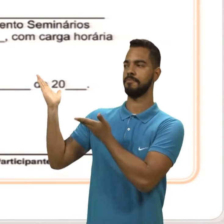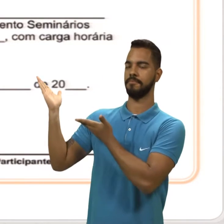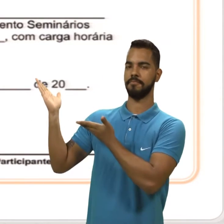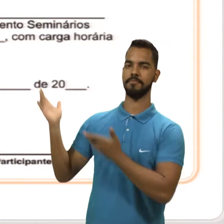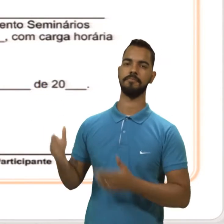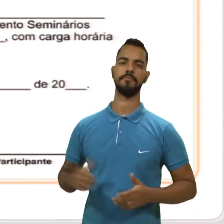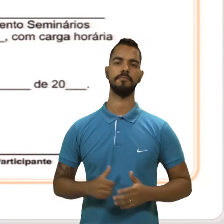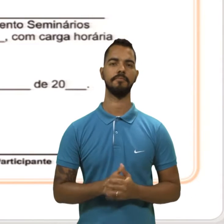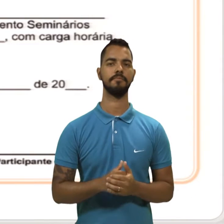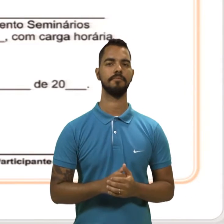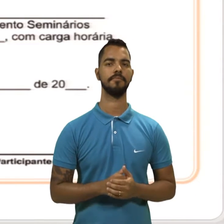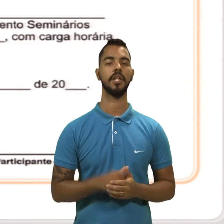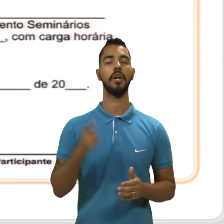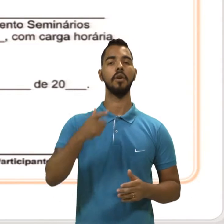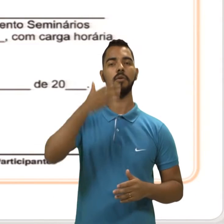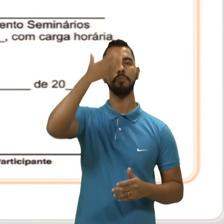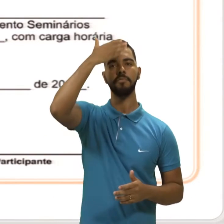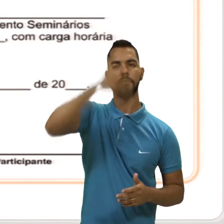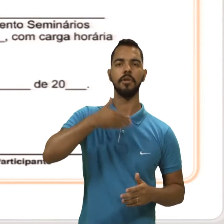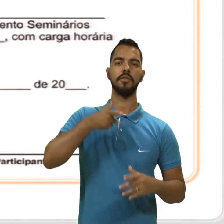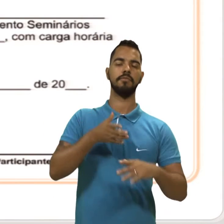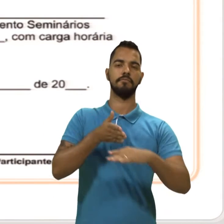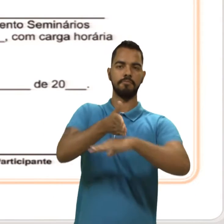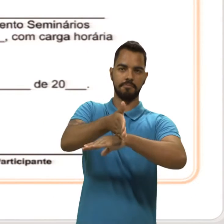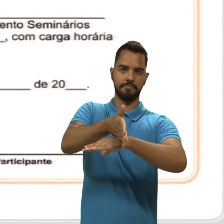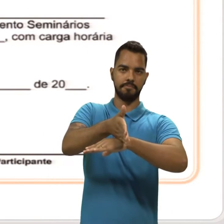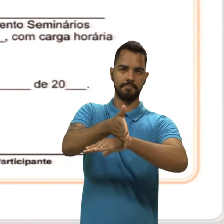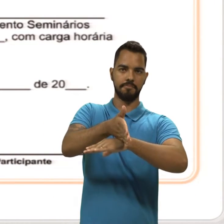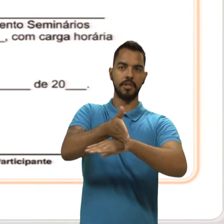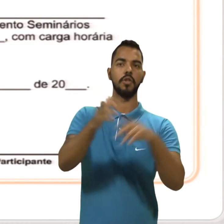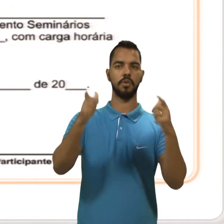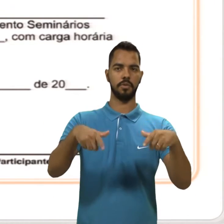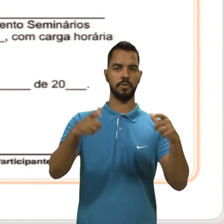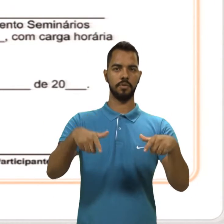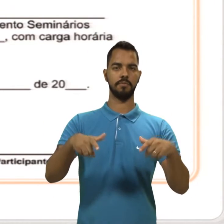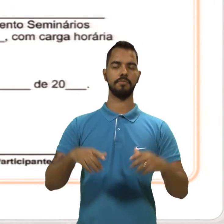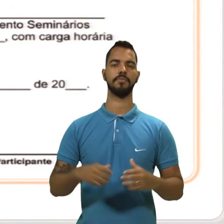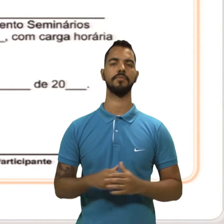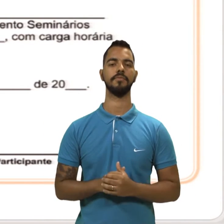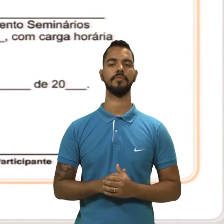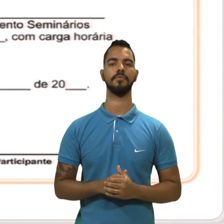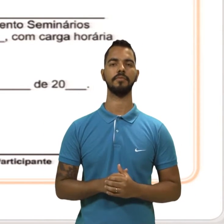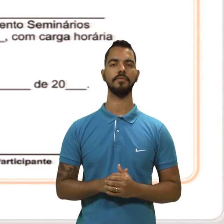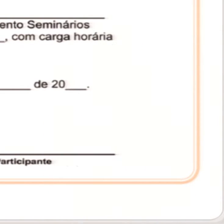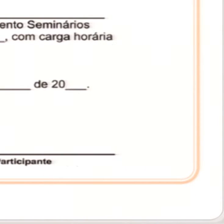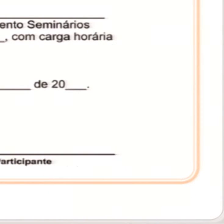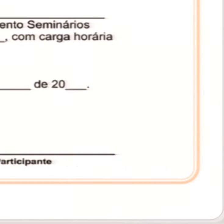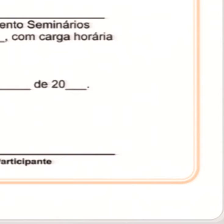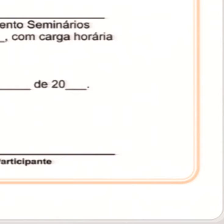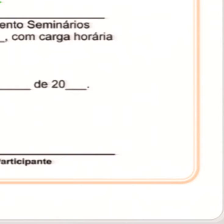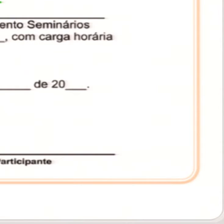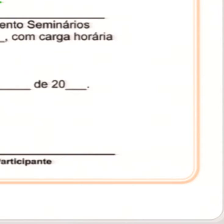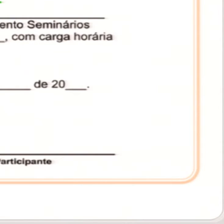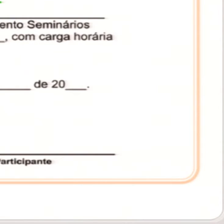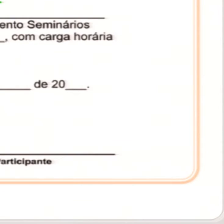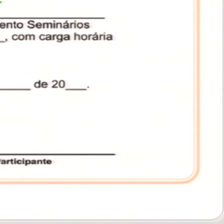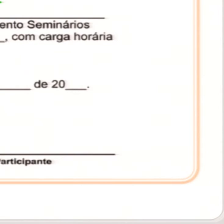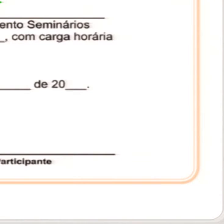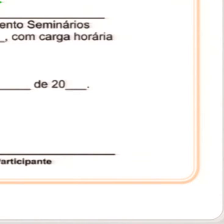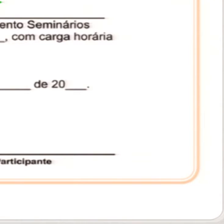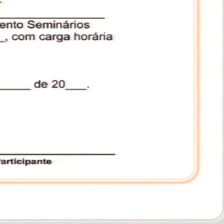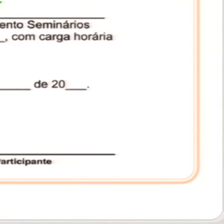Atestado de comparecimento. Atesta-se para os devidos fins que fulano de tal,